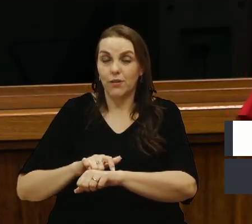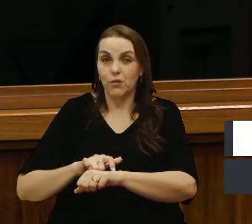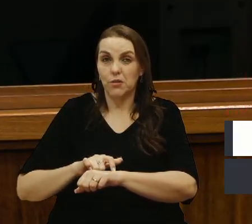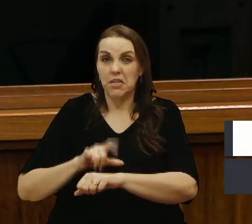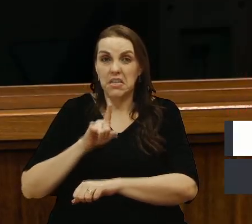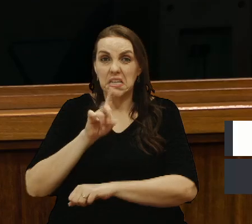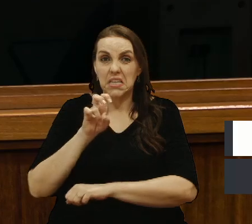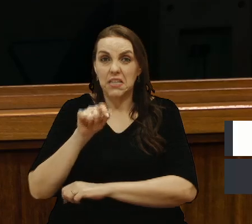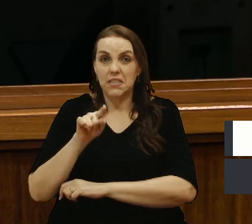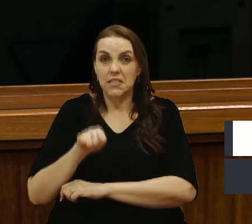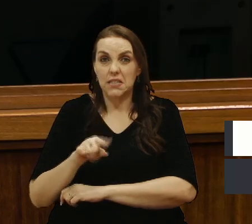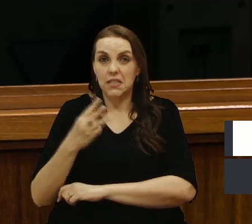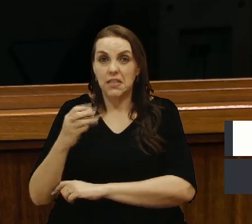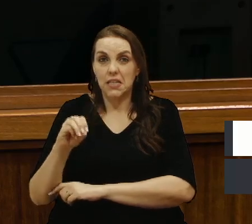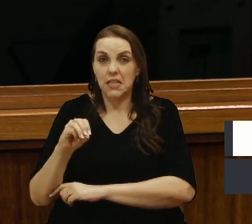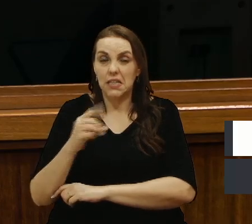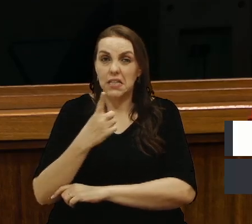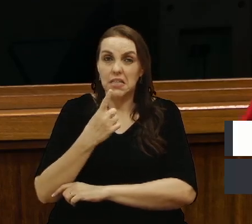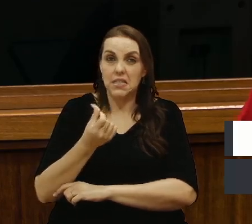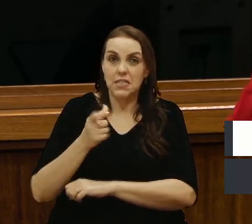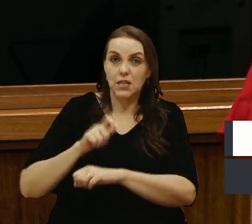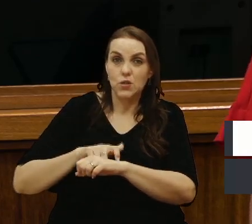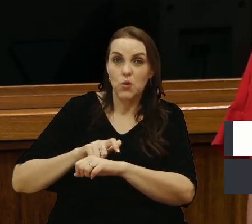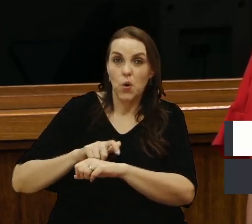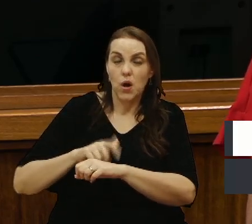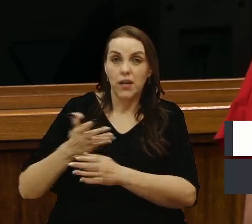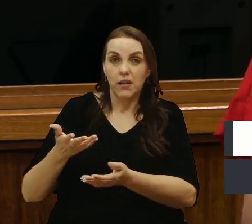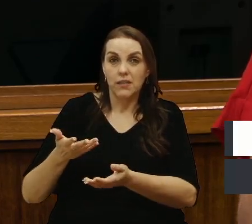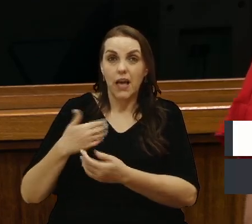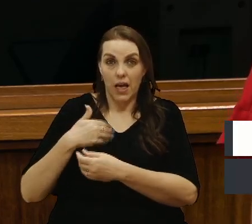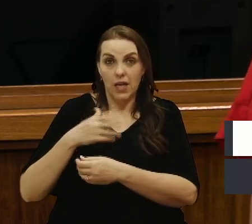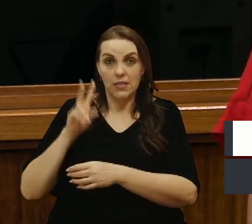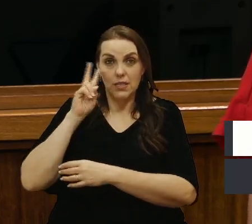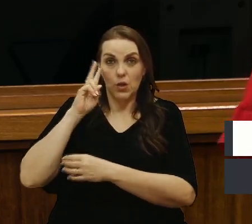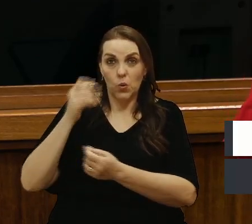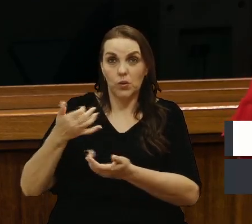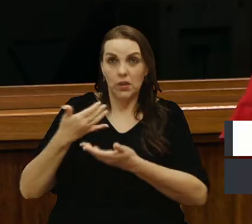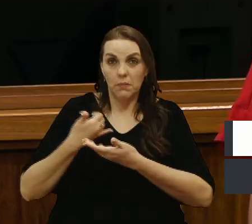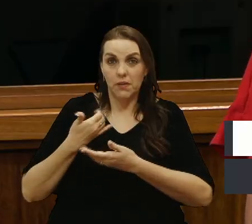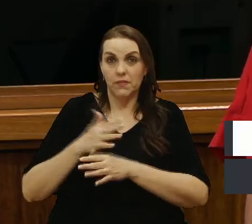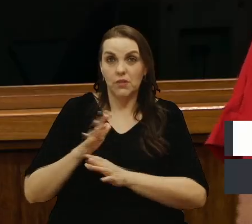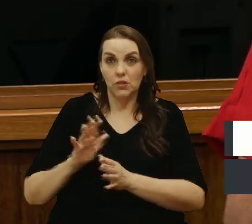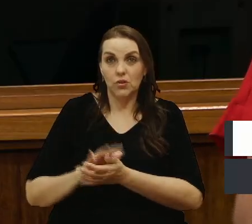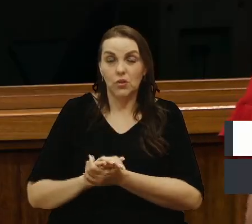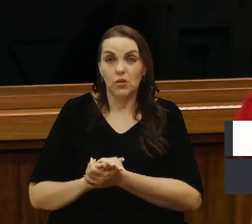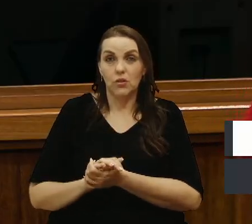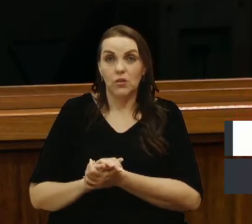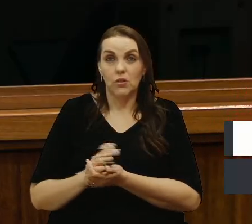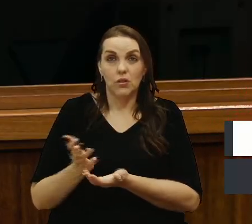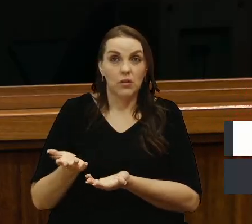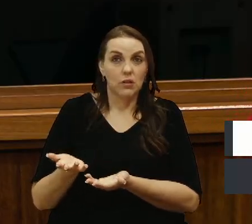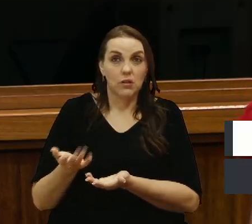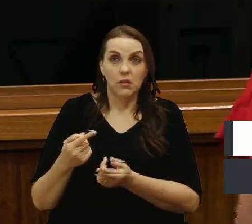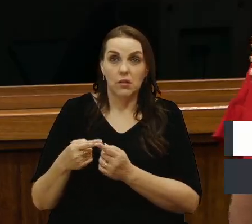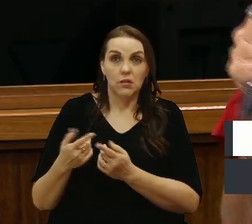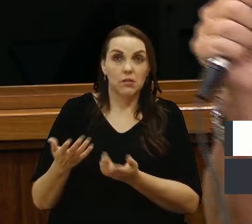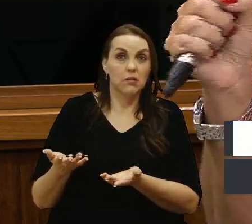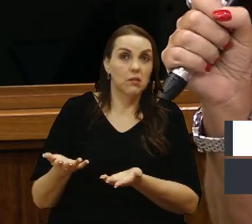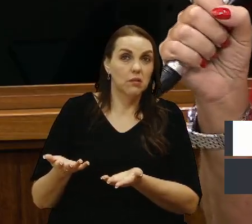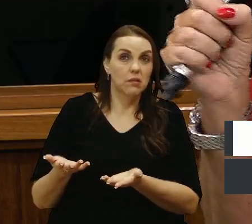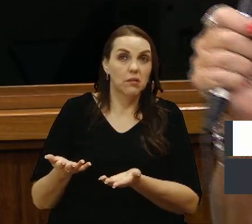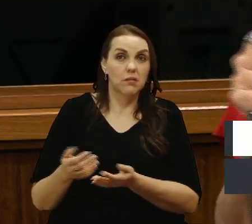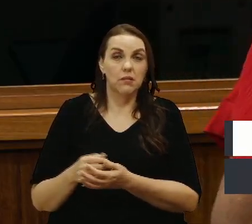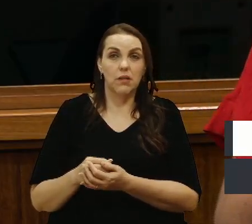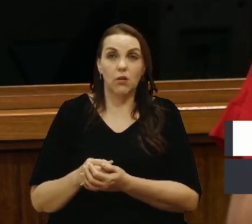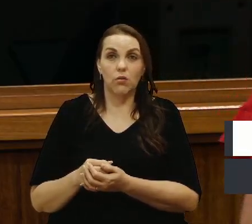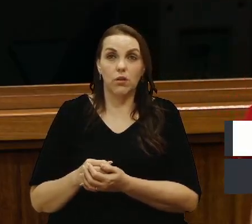15h30, 16 horas, eu recebi isso segunda-feira, não consegui ir atrás ainda. ver o que está acontecendo, por